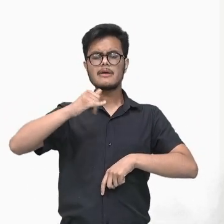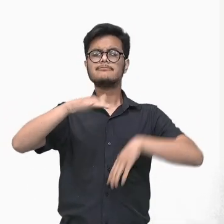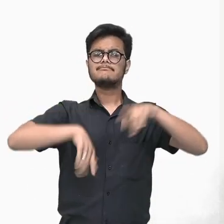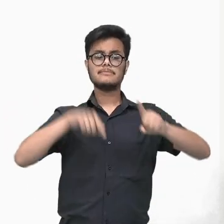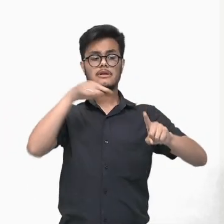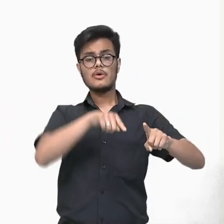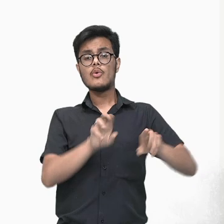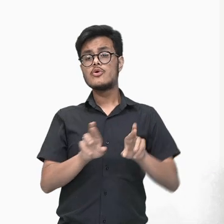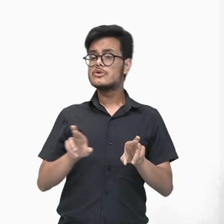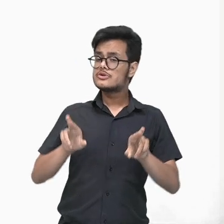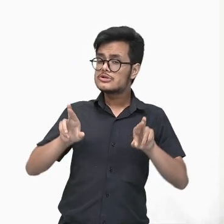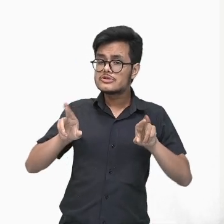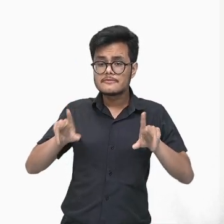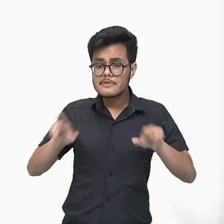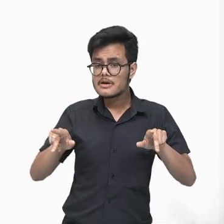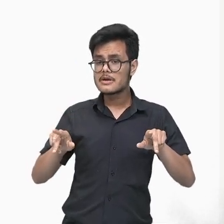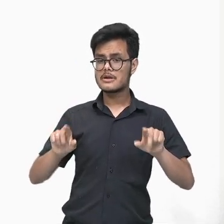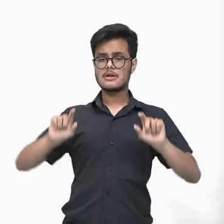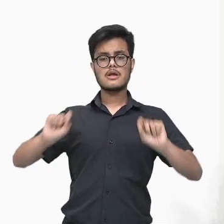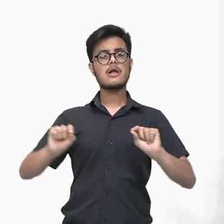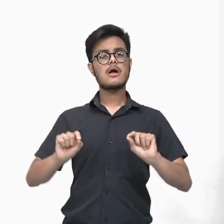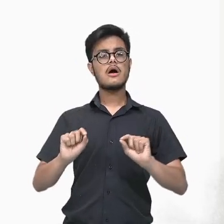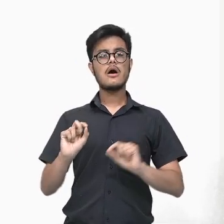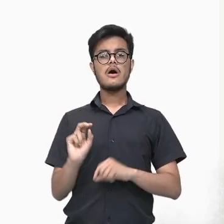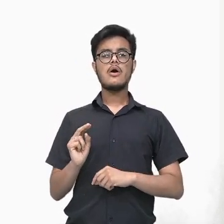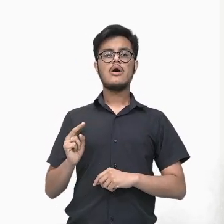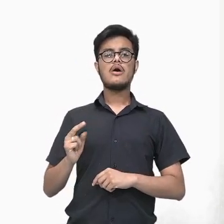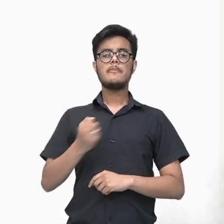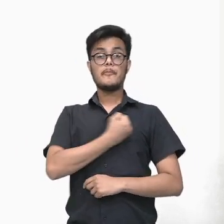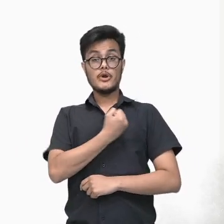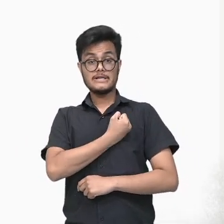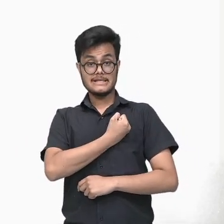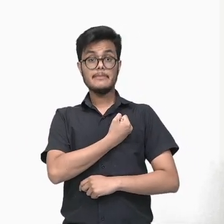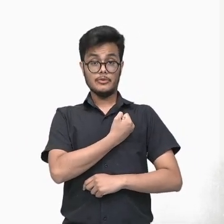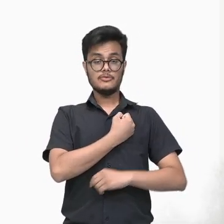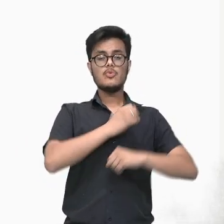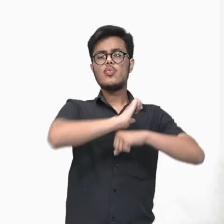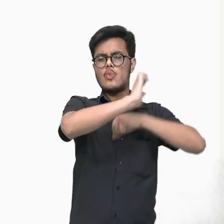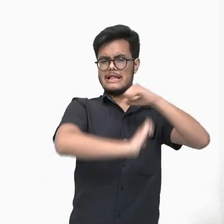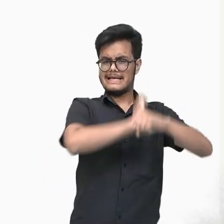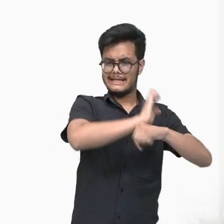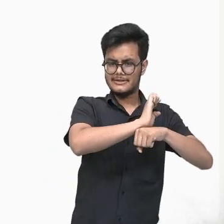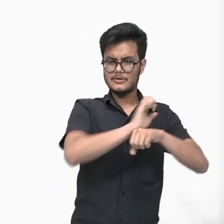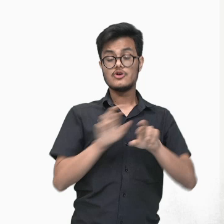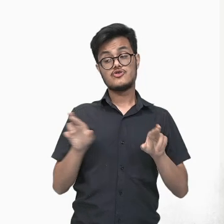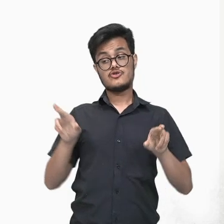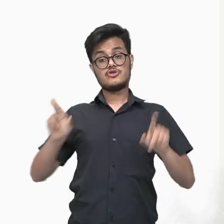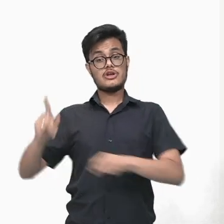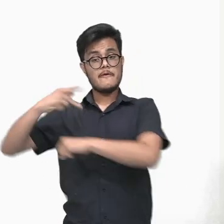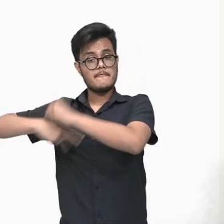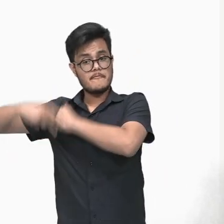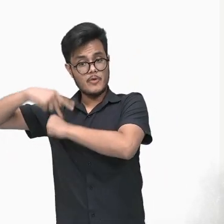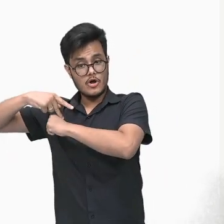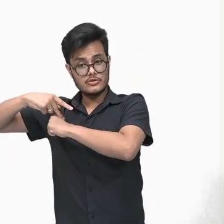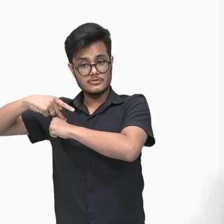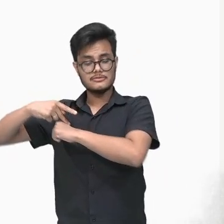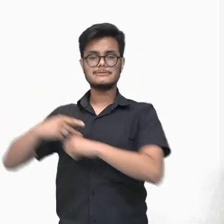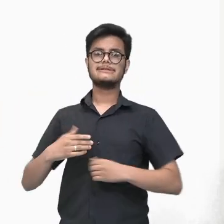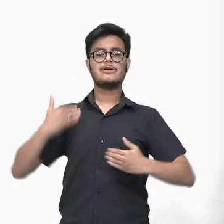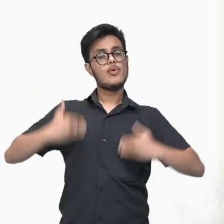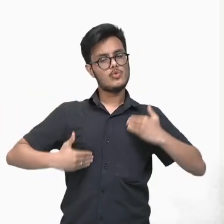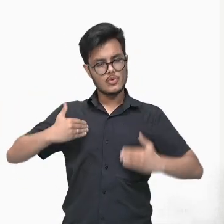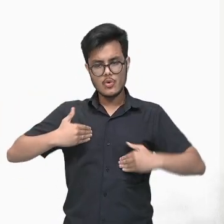tornar diferentes o número de elétrons e o número de prótons do